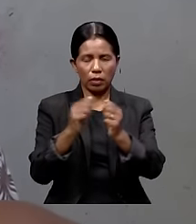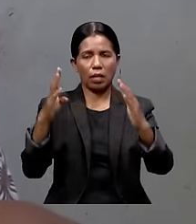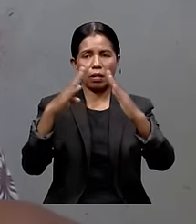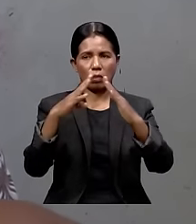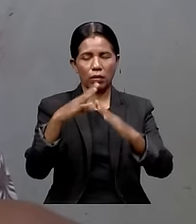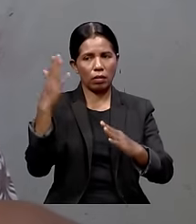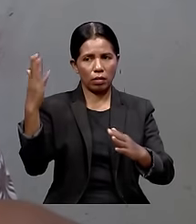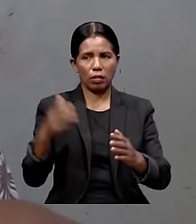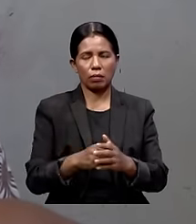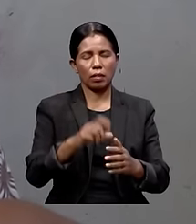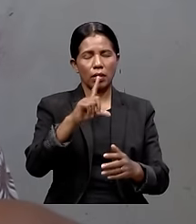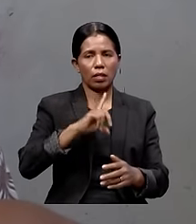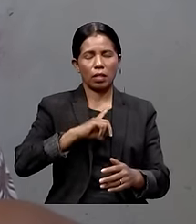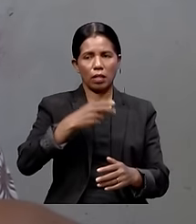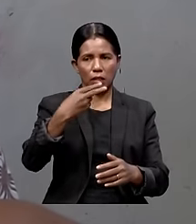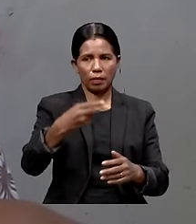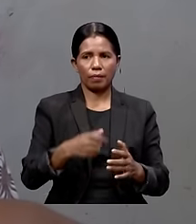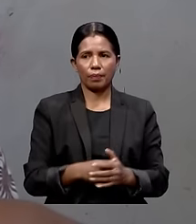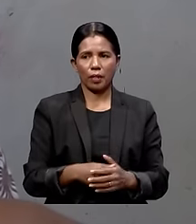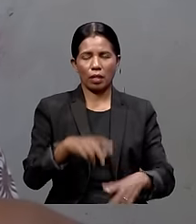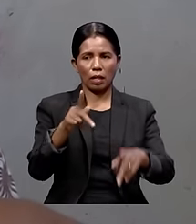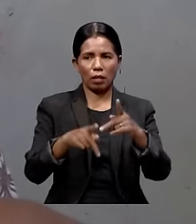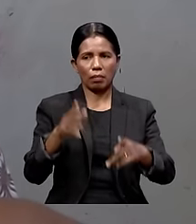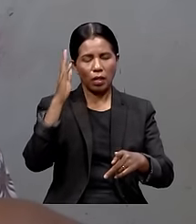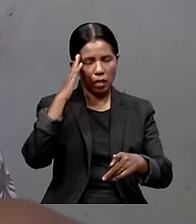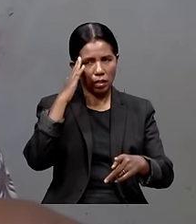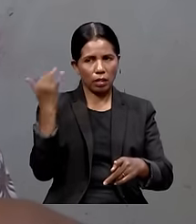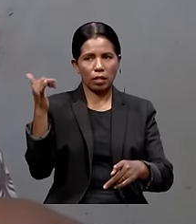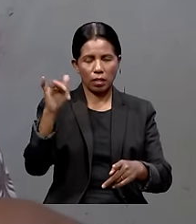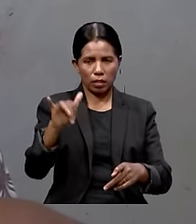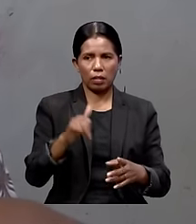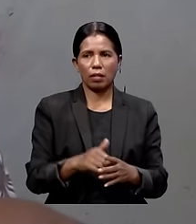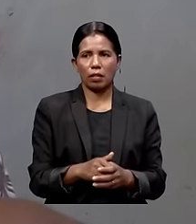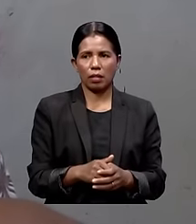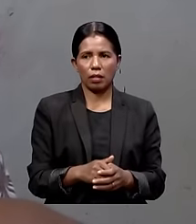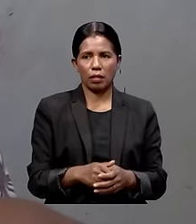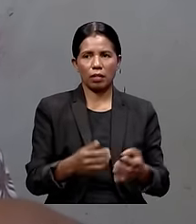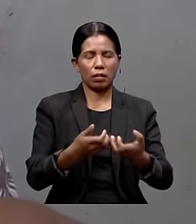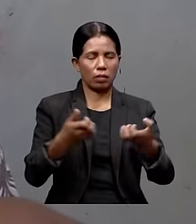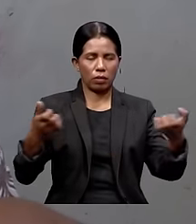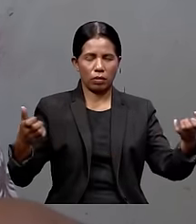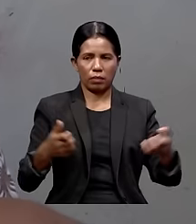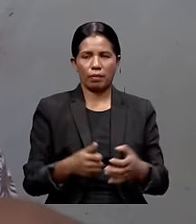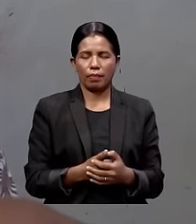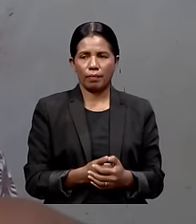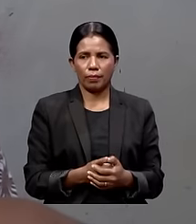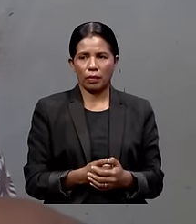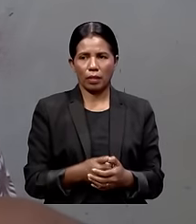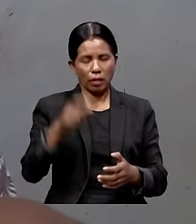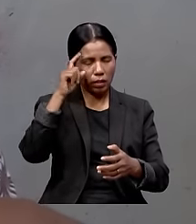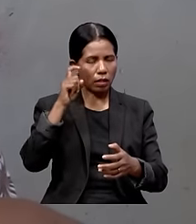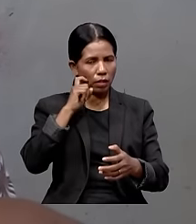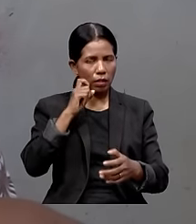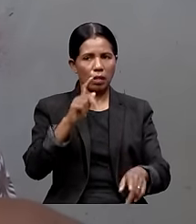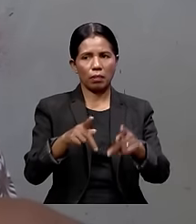ia duni be lahani ni bahalo ni e ma mes ka ta tene ona sira mes han se dada anti ona depois mons anana ia ni mes